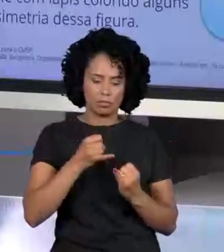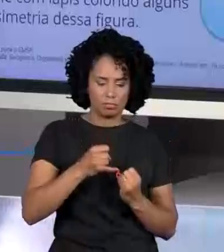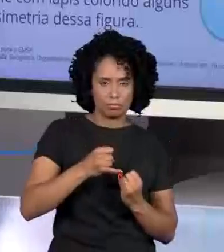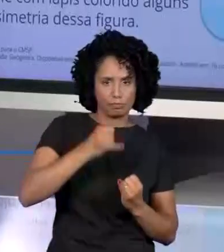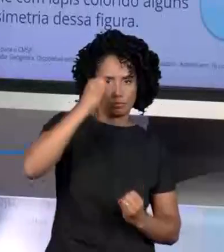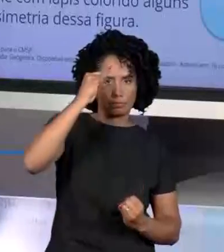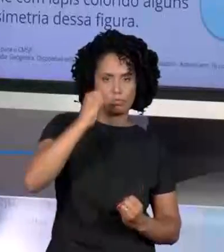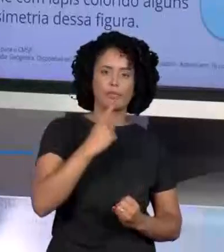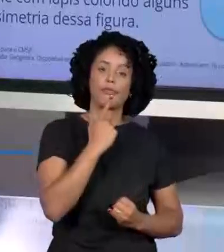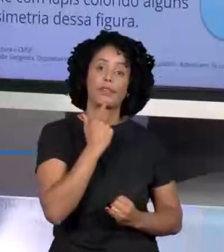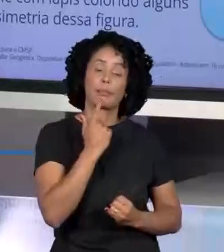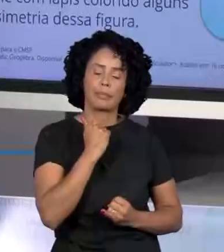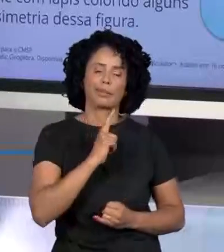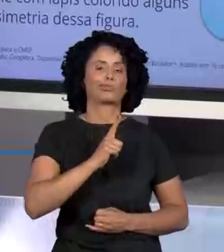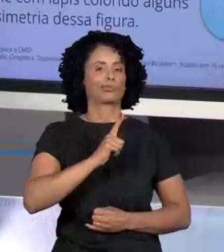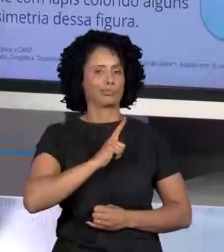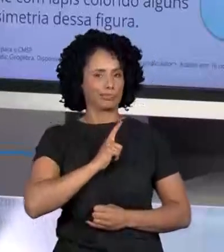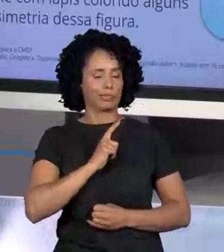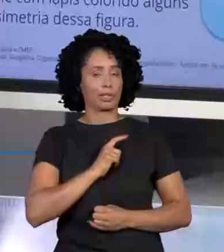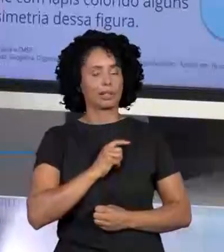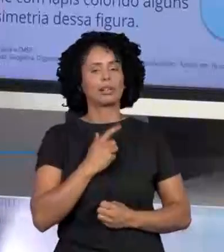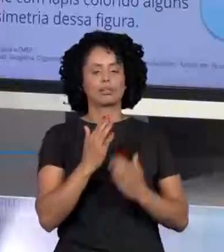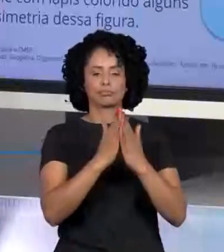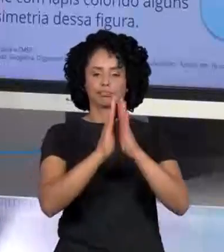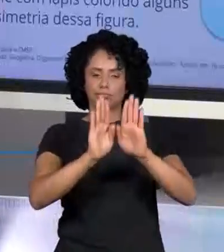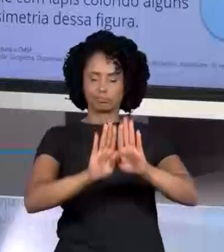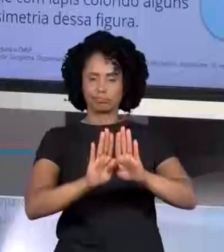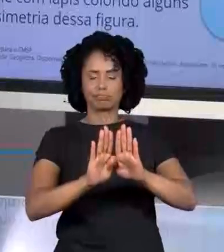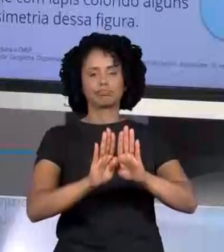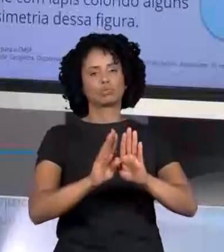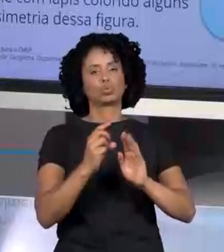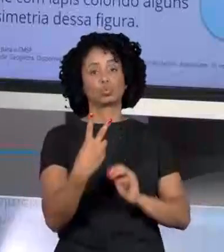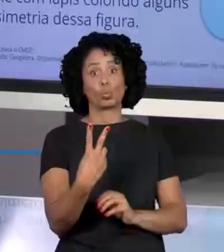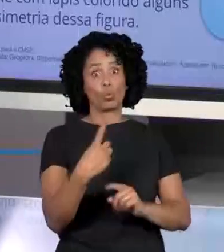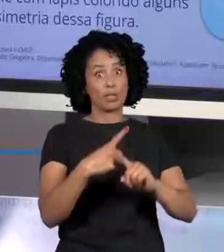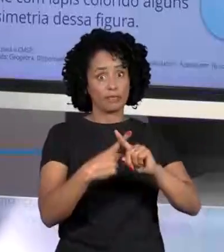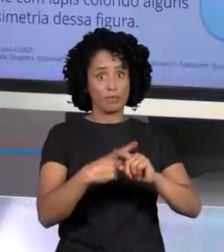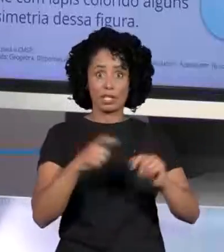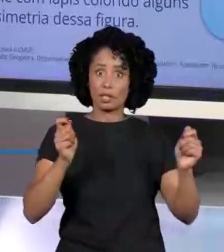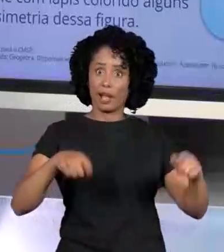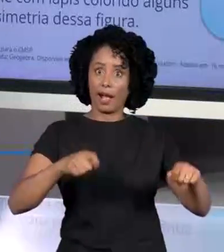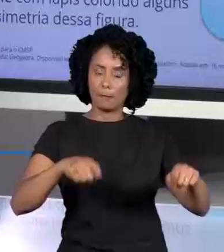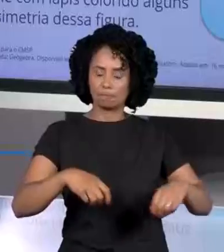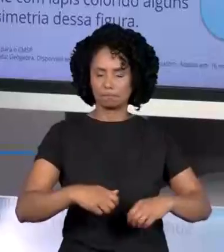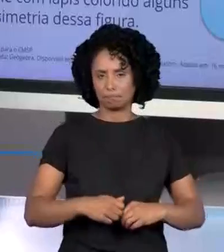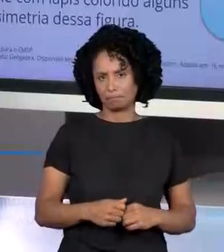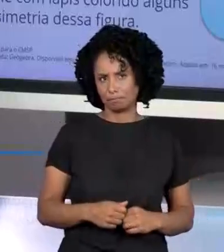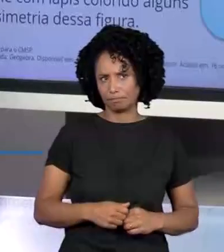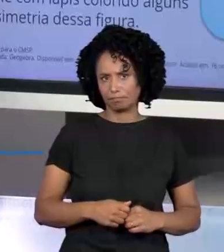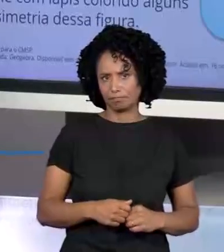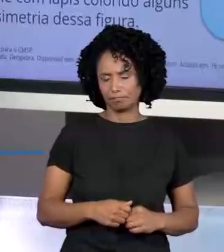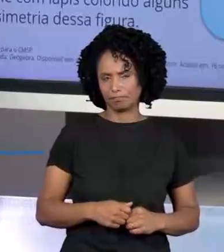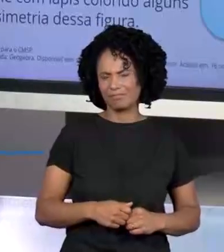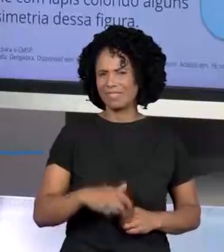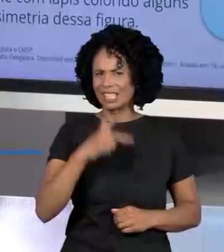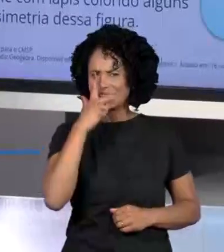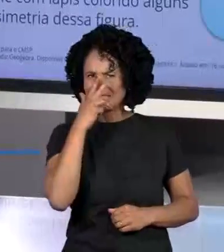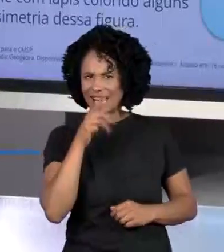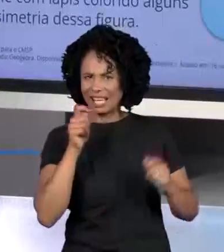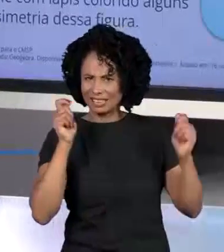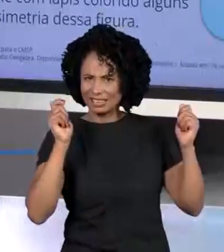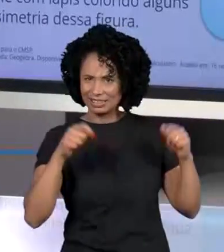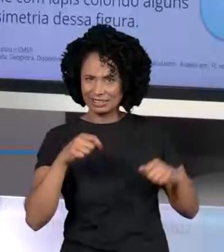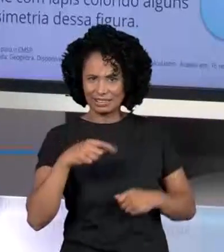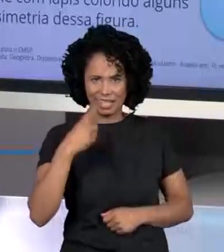a área dessa figura aí que a Mônica desenhou de sugestão para o proprietário? Vamos